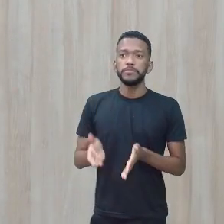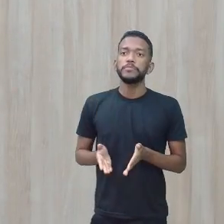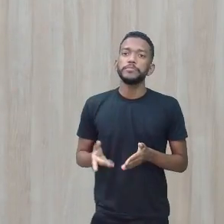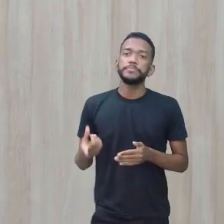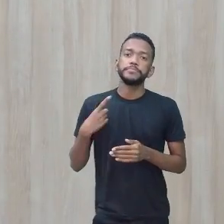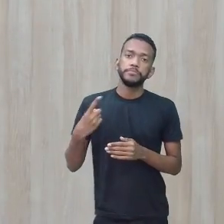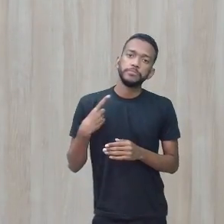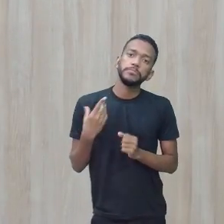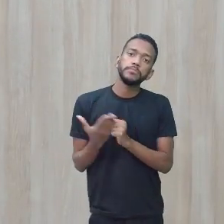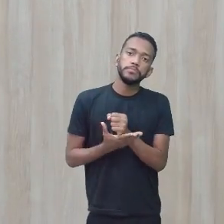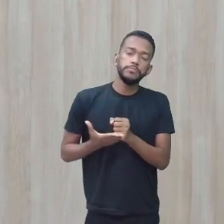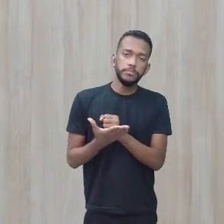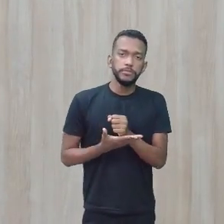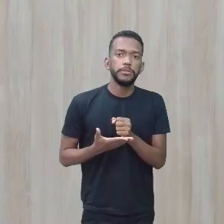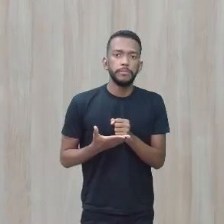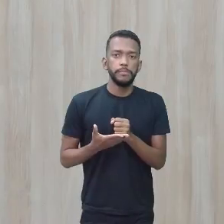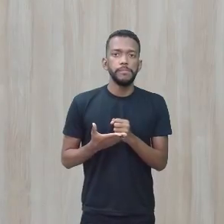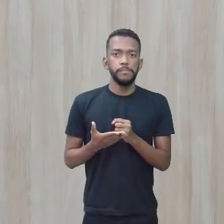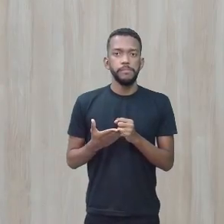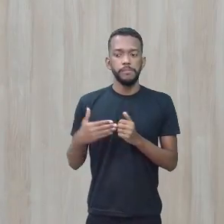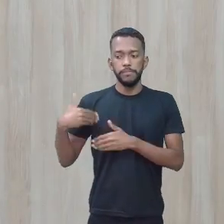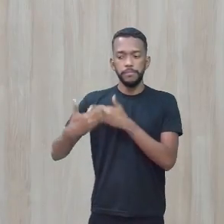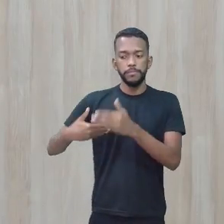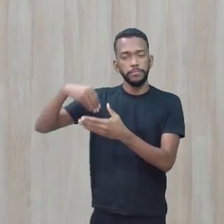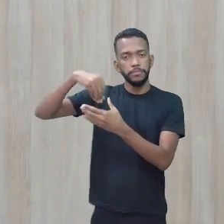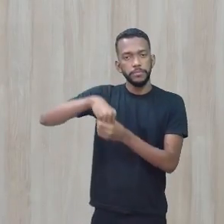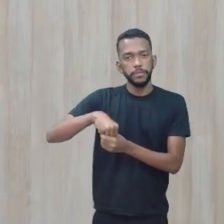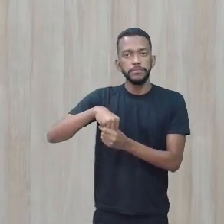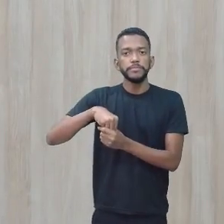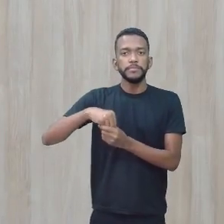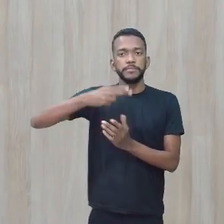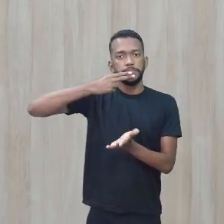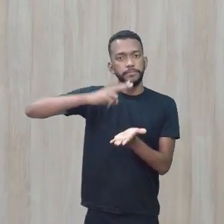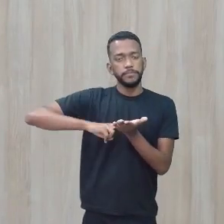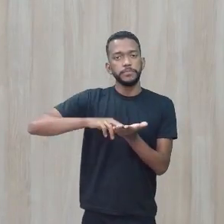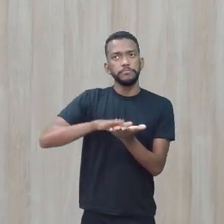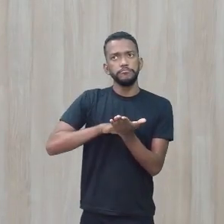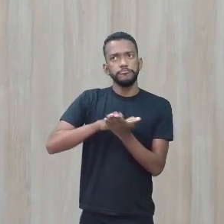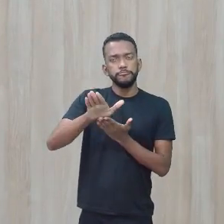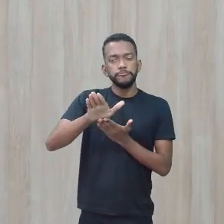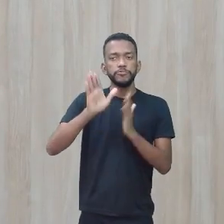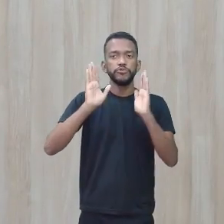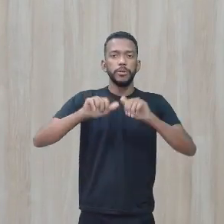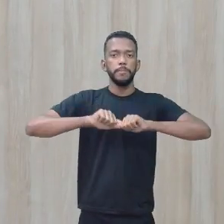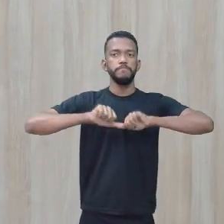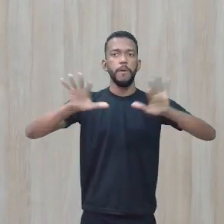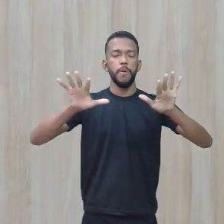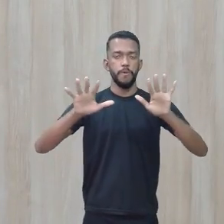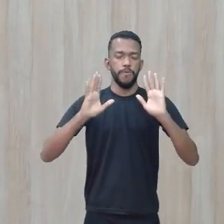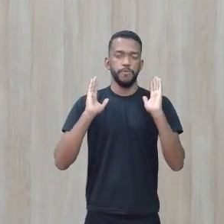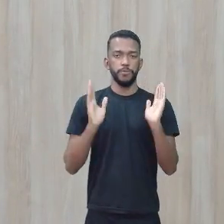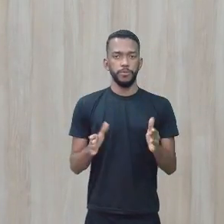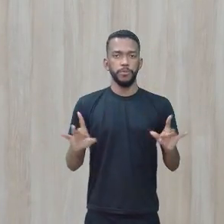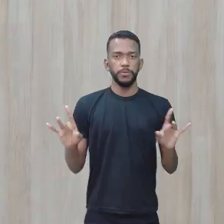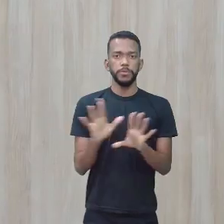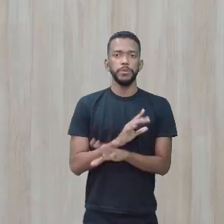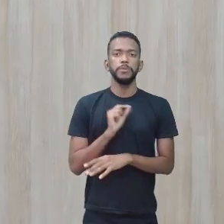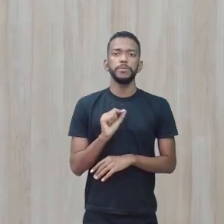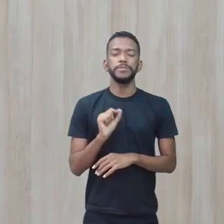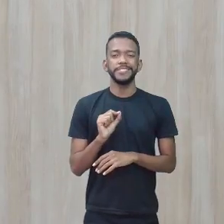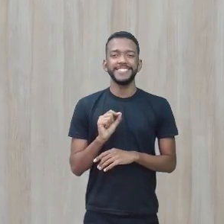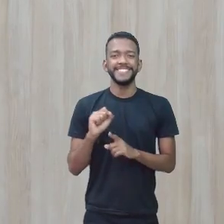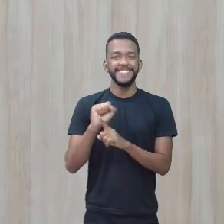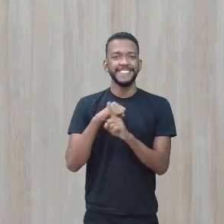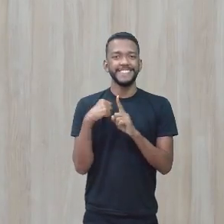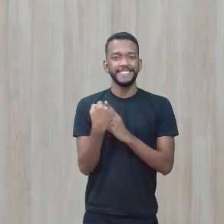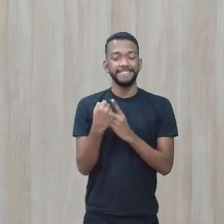esses fundamentos, né, que tem dentro dessa carta, que foram lançados, né, para que pudesse a